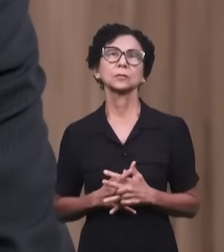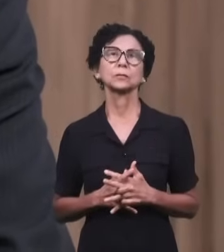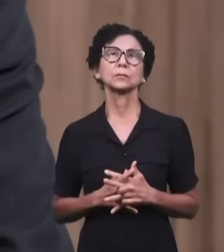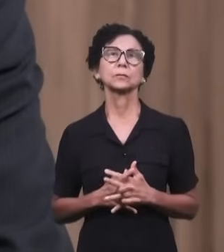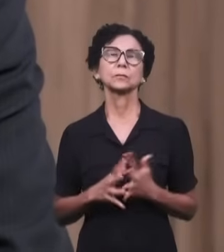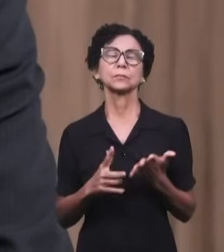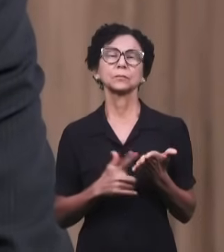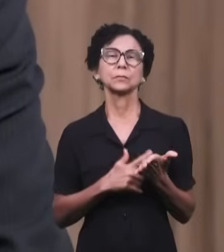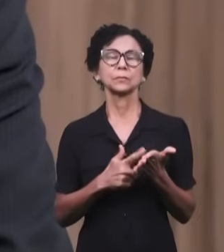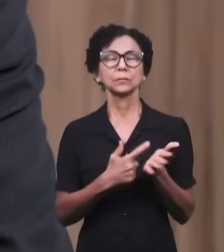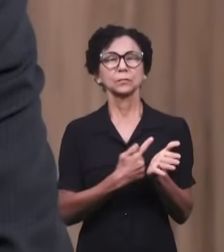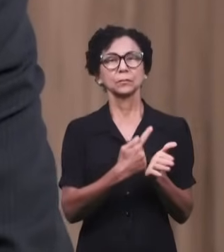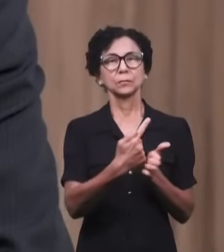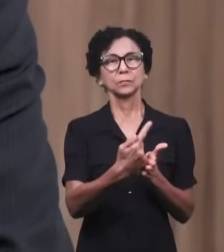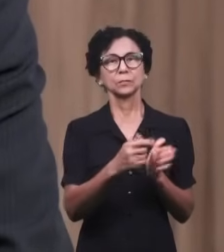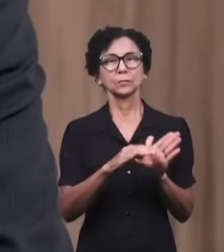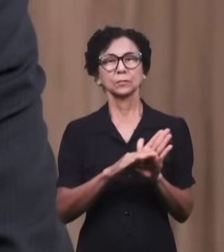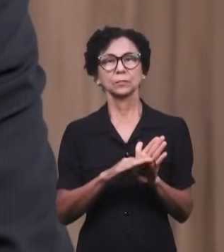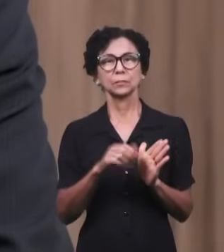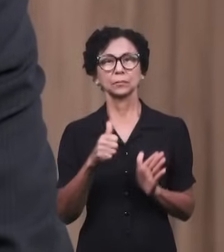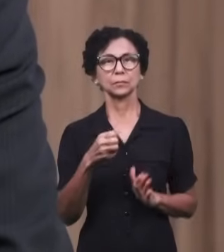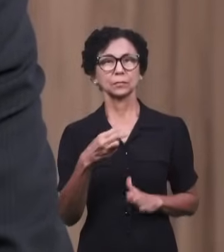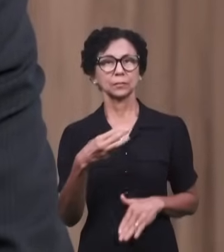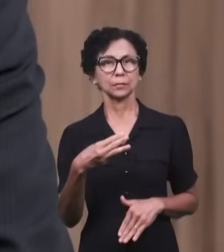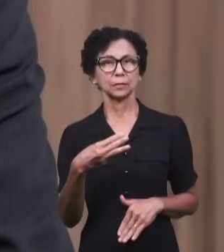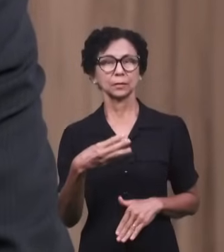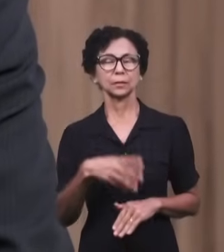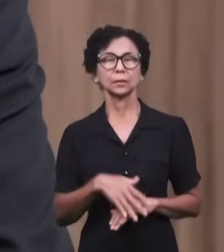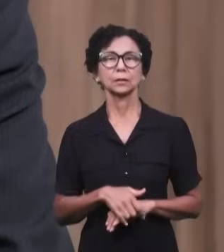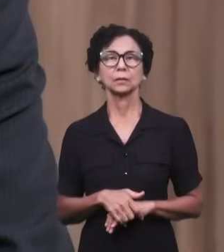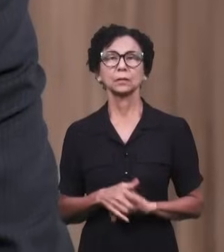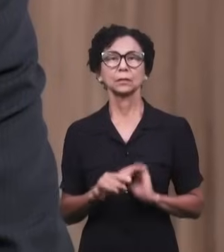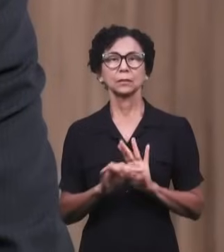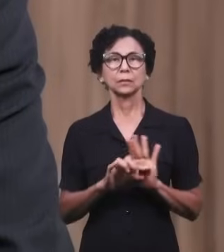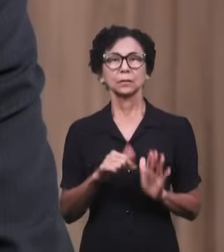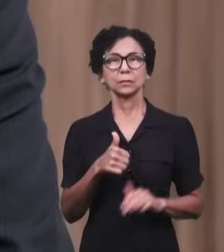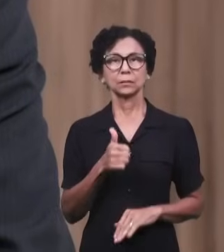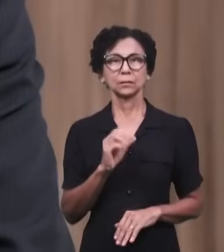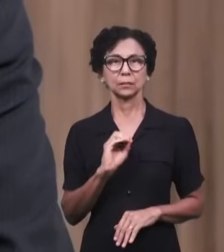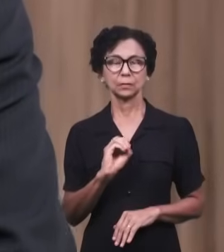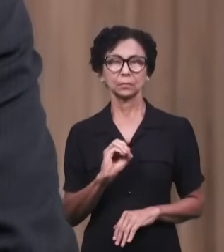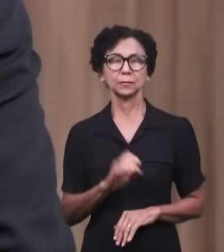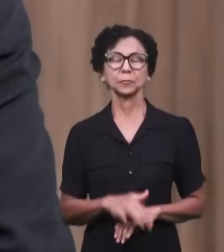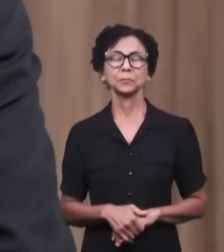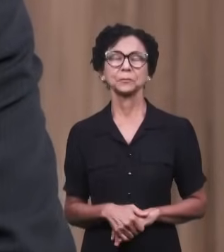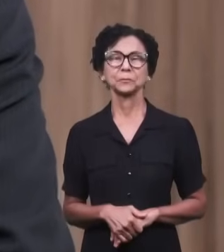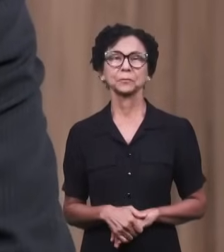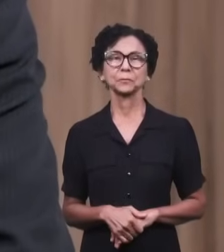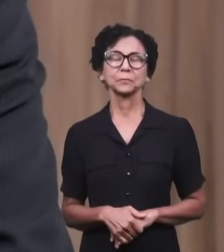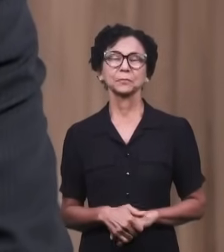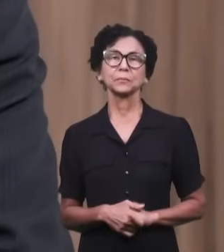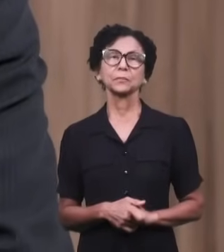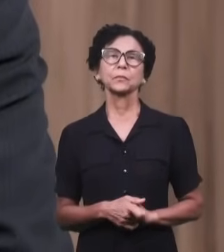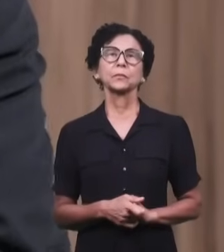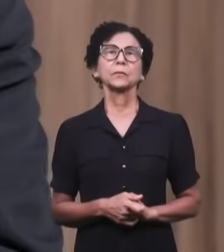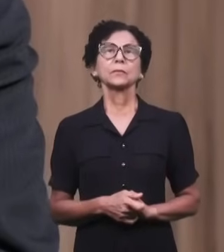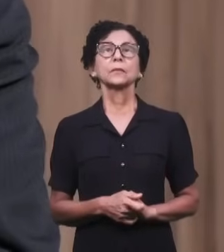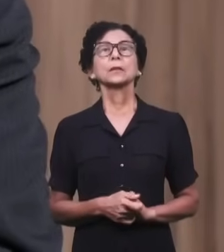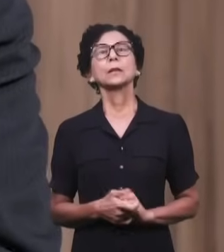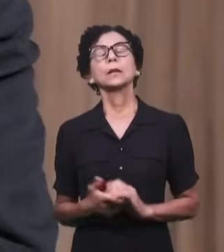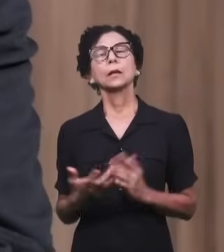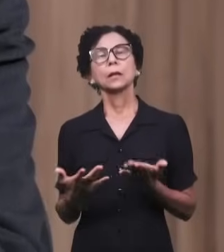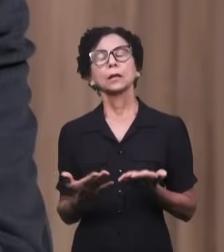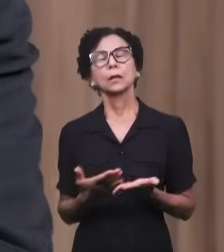está no livro do Gênesis, no capítulo 13, versículo 10, que fala